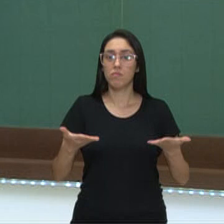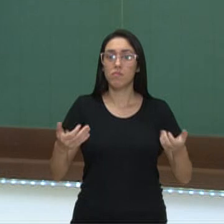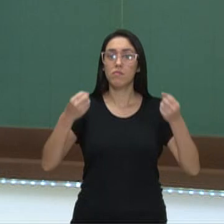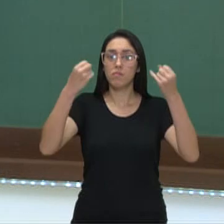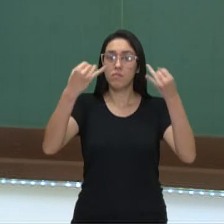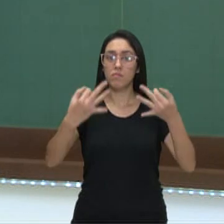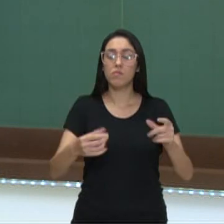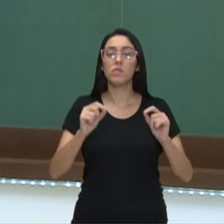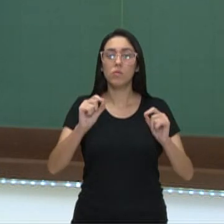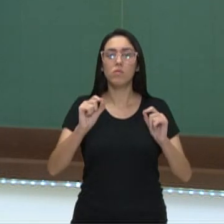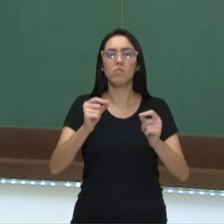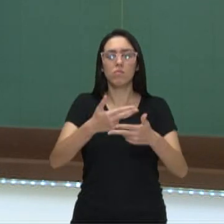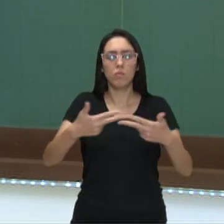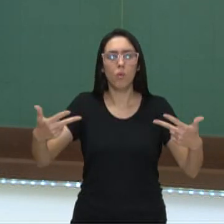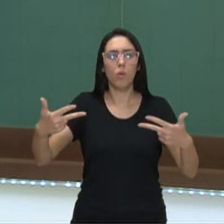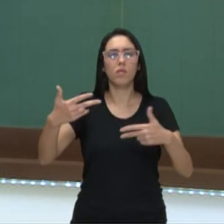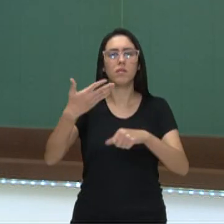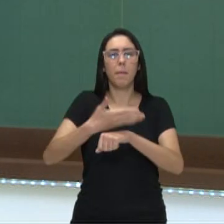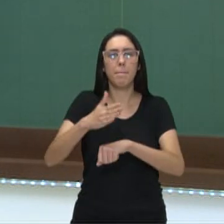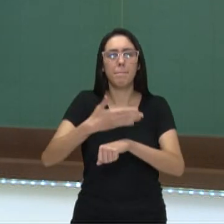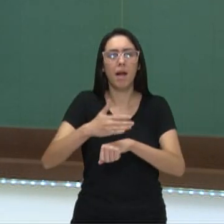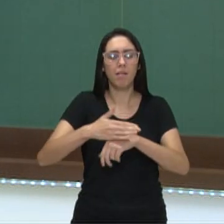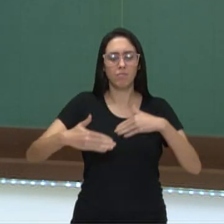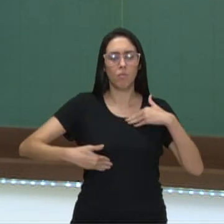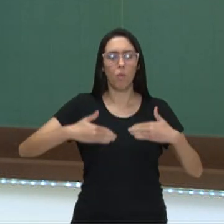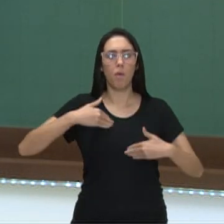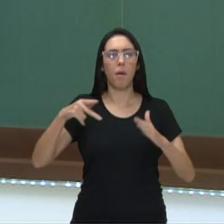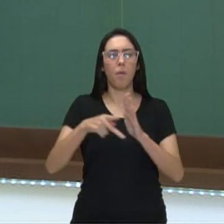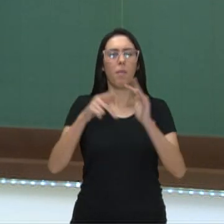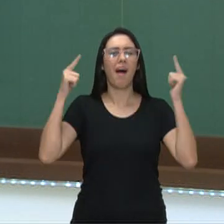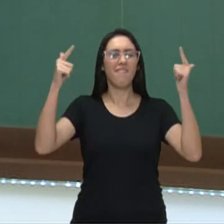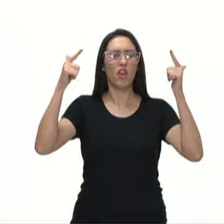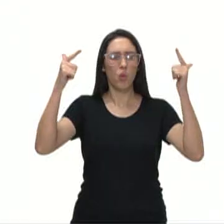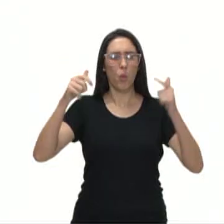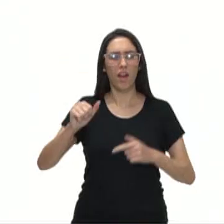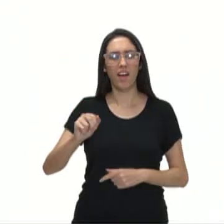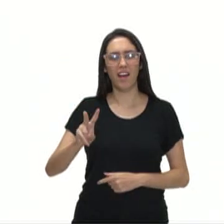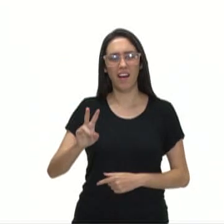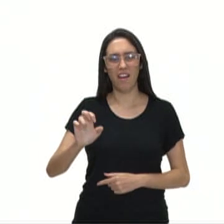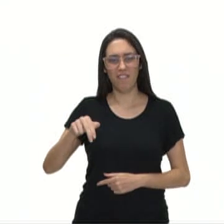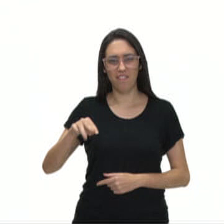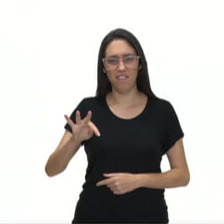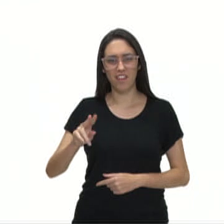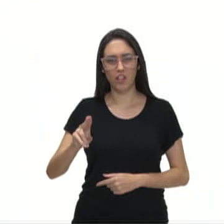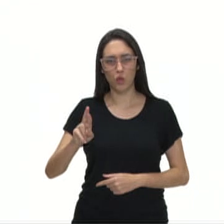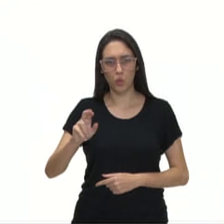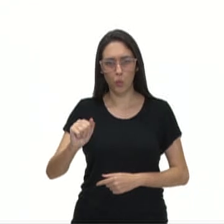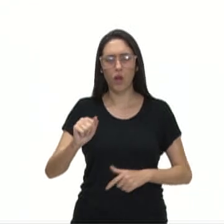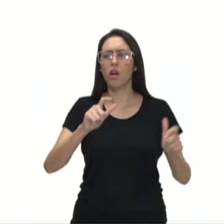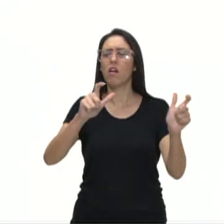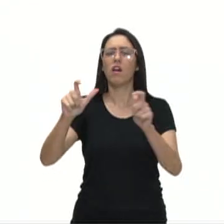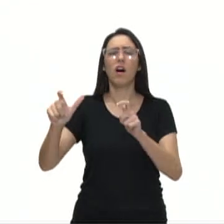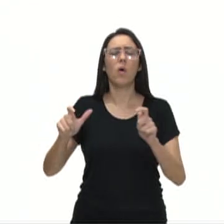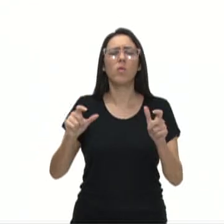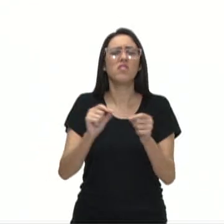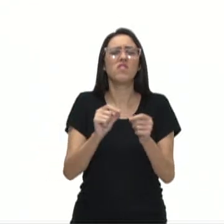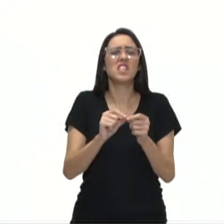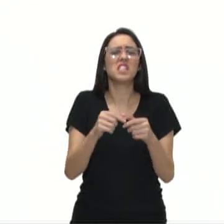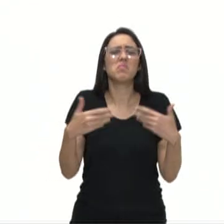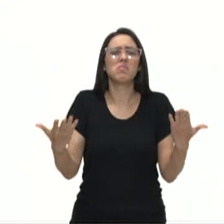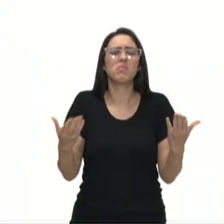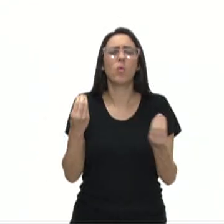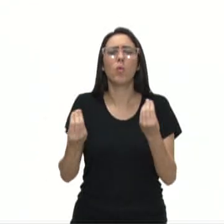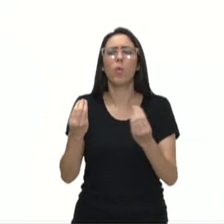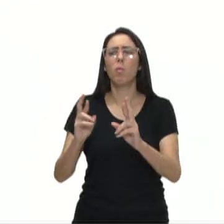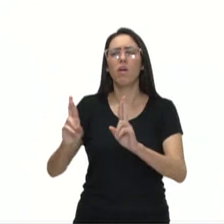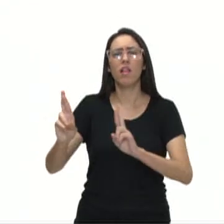as práticas corporais de aventura. Vamos entender um pouquinho onde são praticadas e a relação